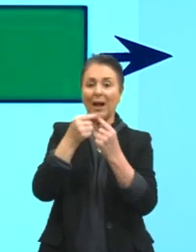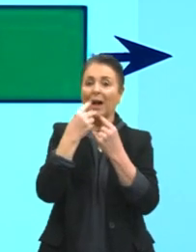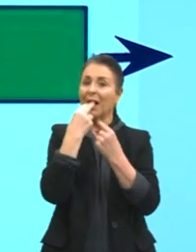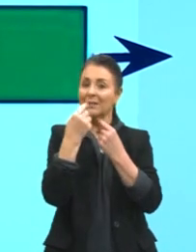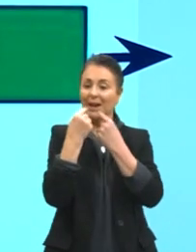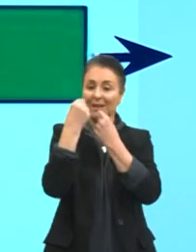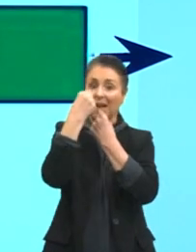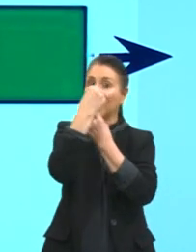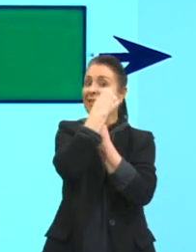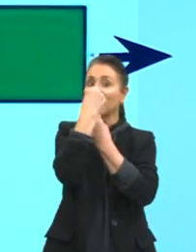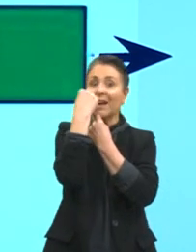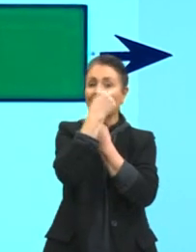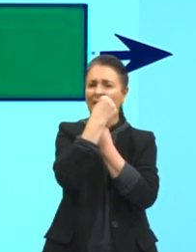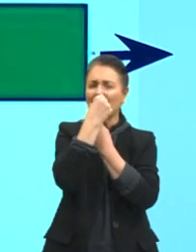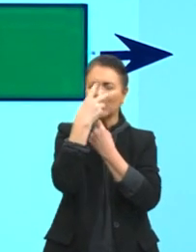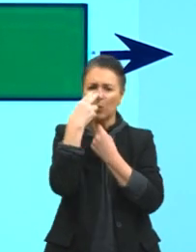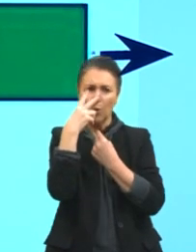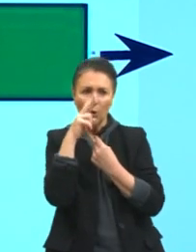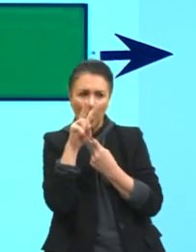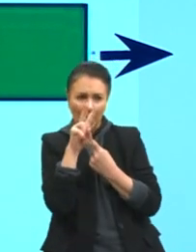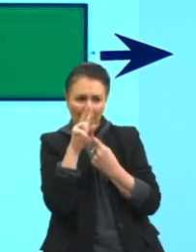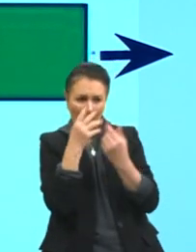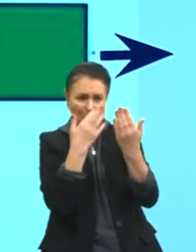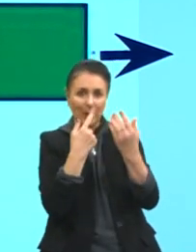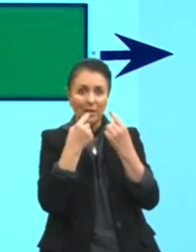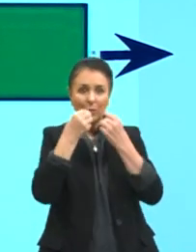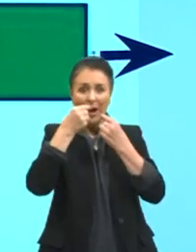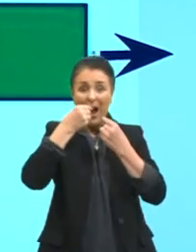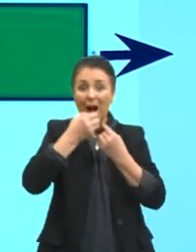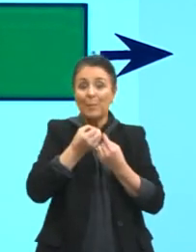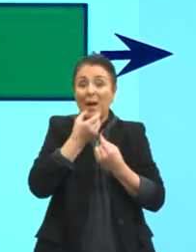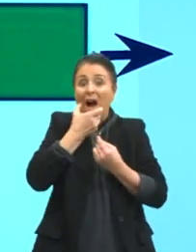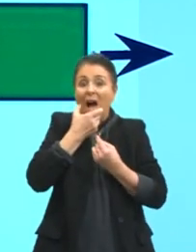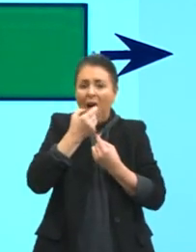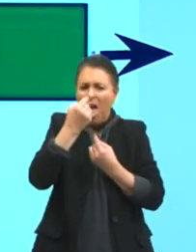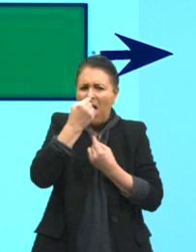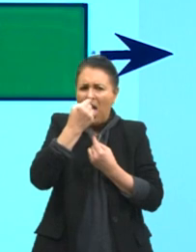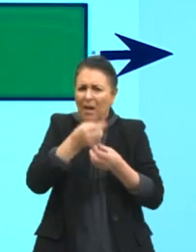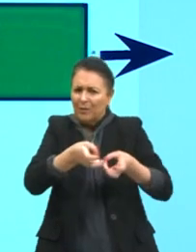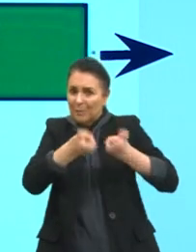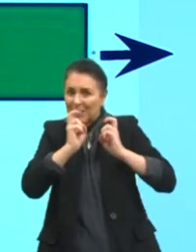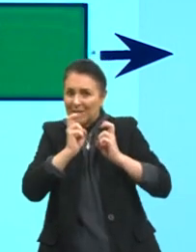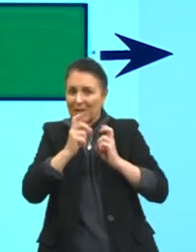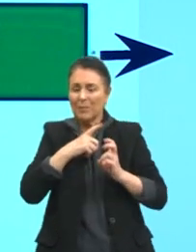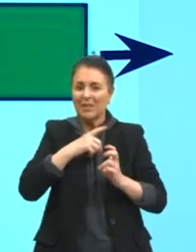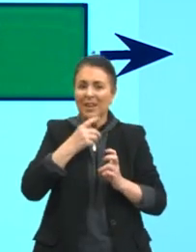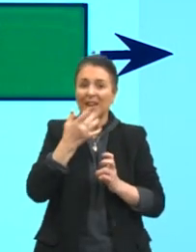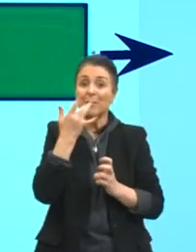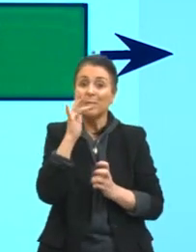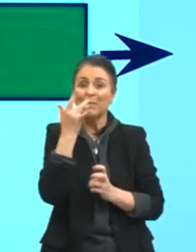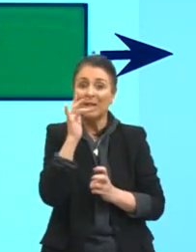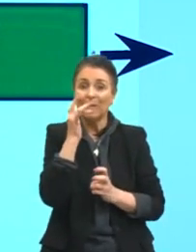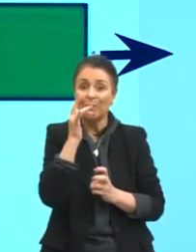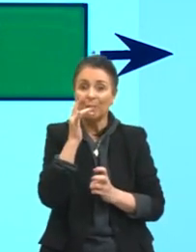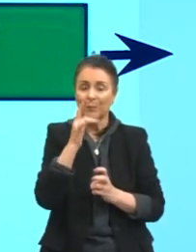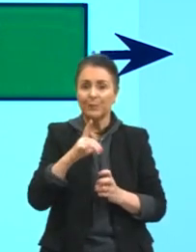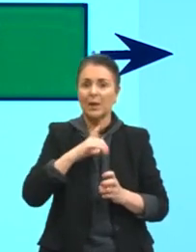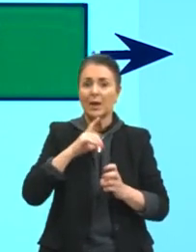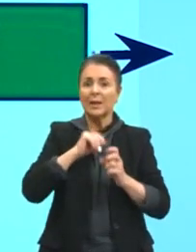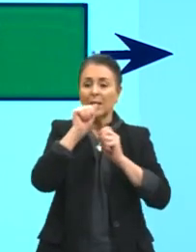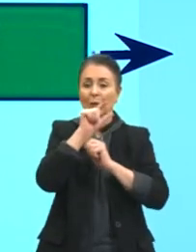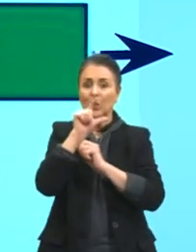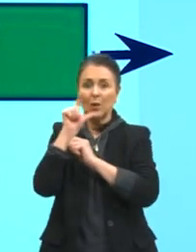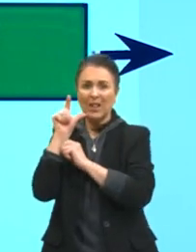fosse umas bolinhas se tu olhar no espelho botar a língua para fora lá no fundo da língua tu ver as tonsilas e na parte